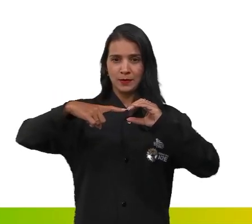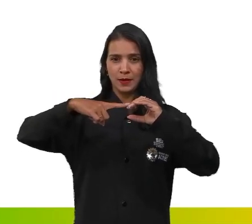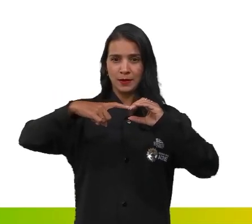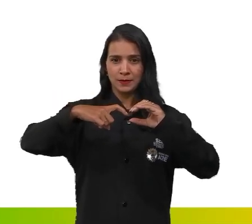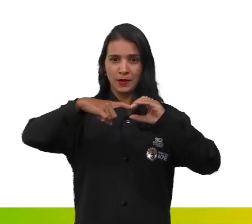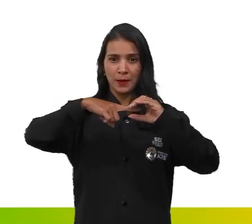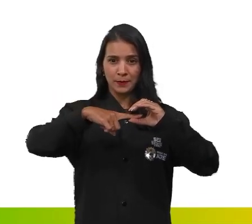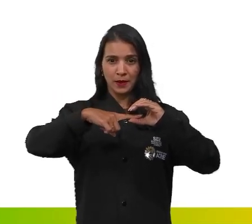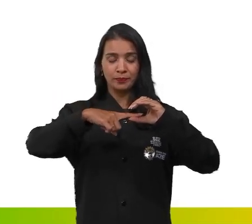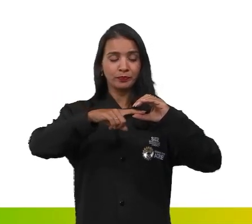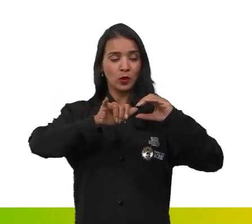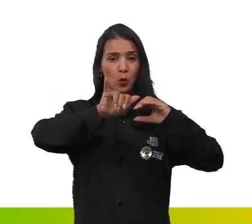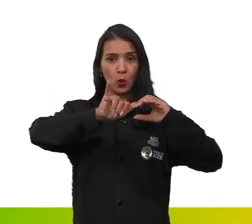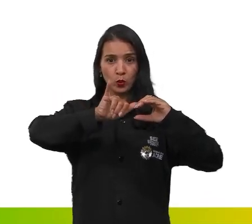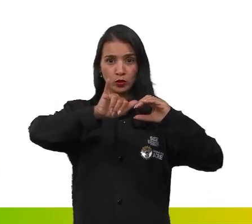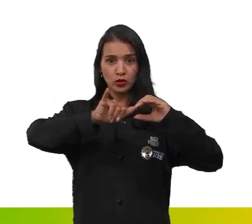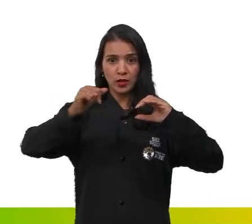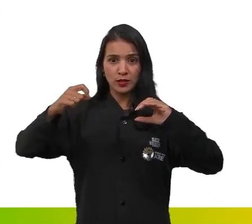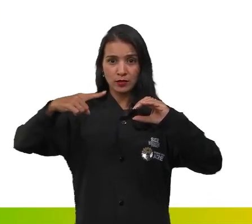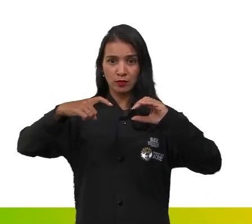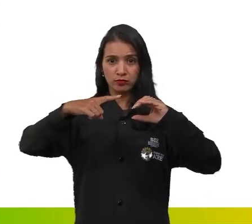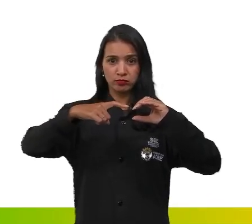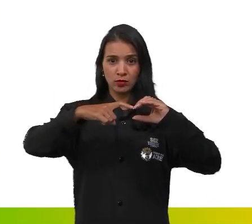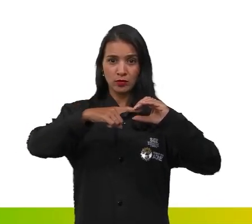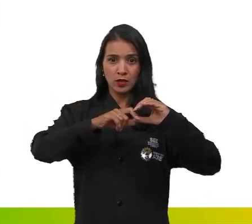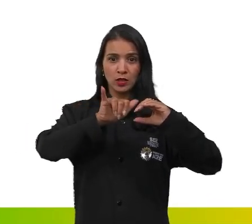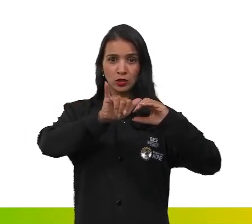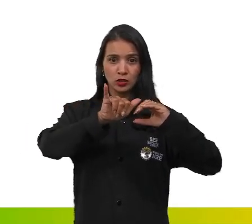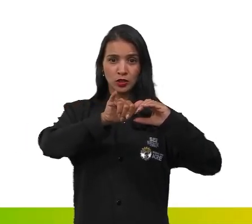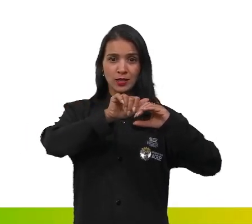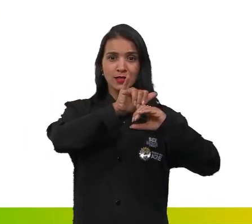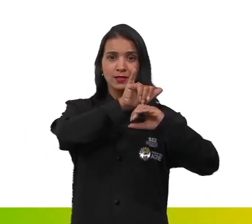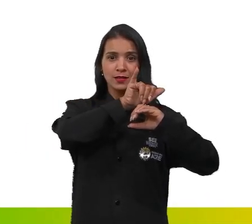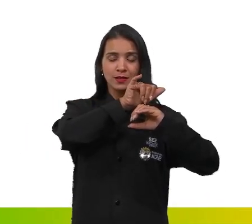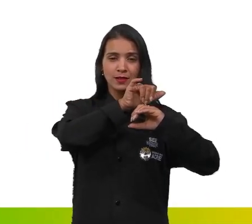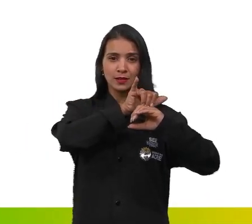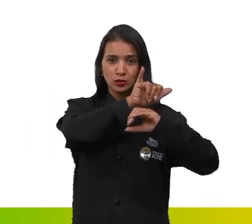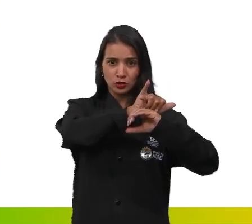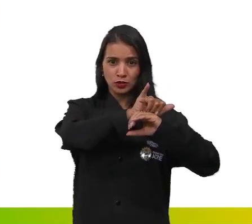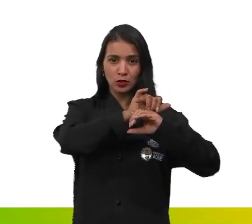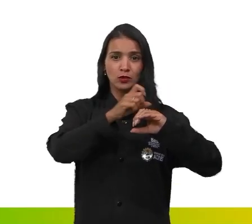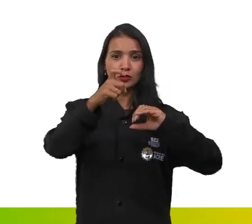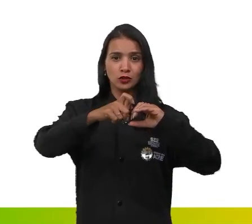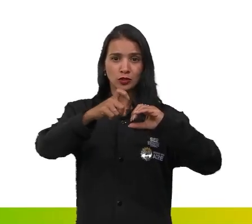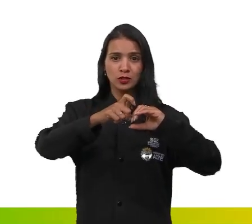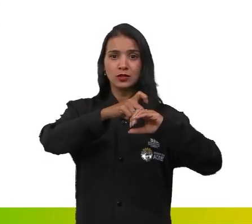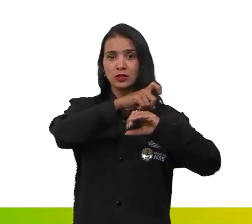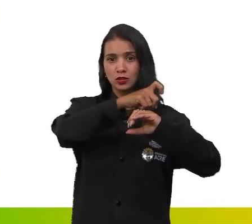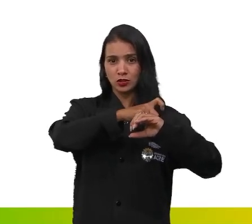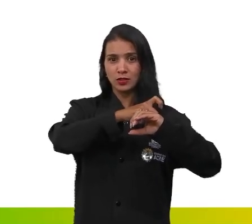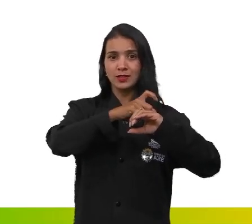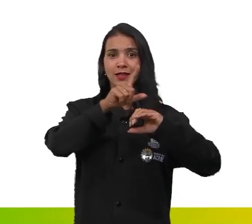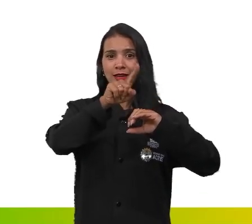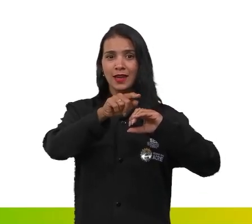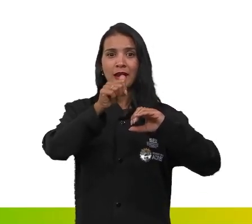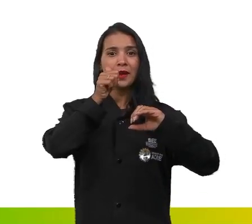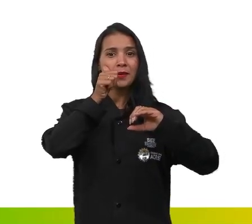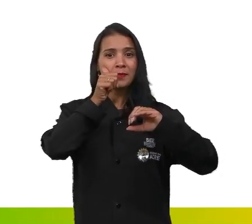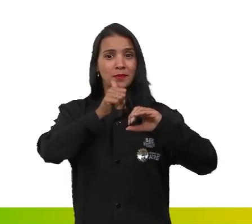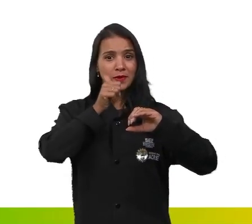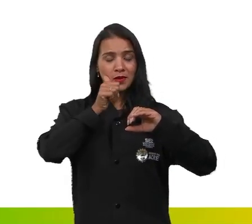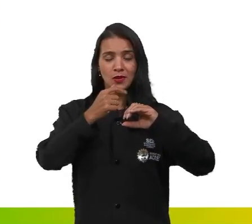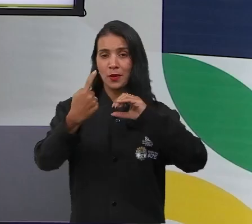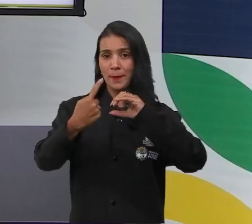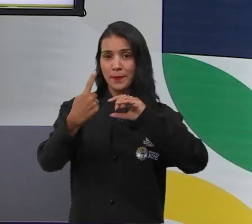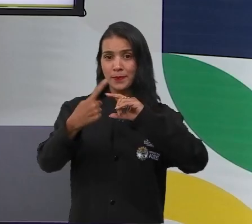espermatozoide traz o X, vou ter uma fecundação XX, ou seja, eu vou ter feminino. Por quê? As